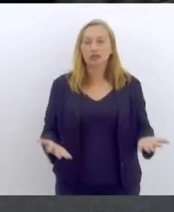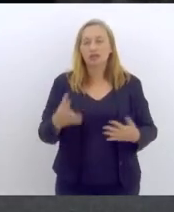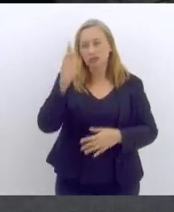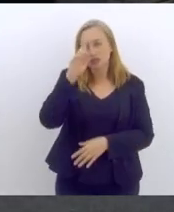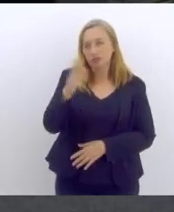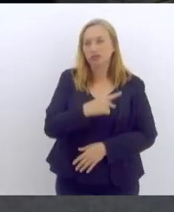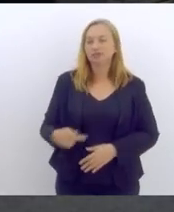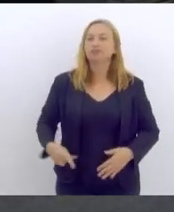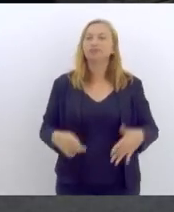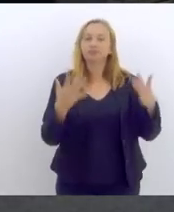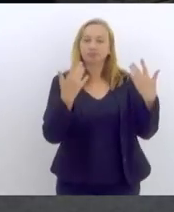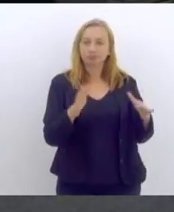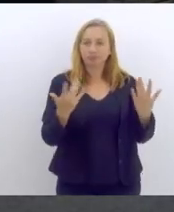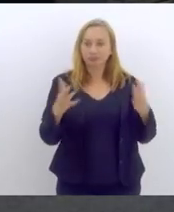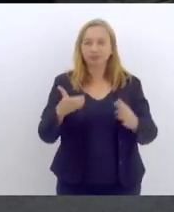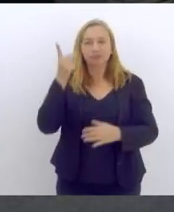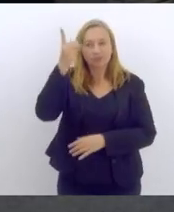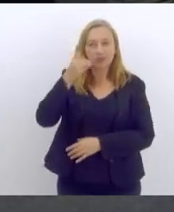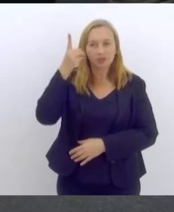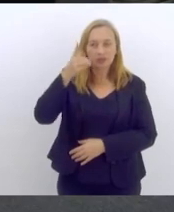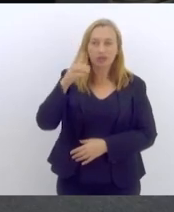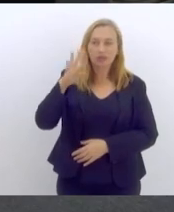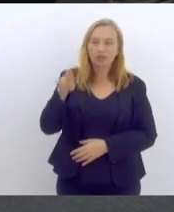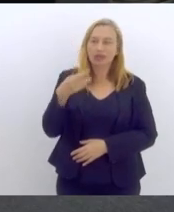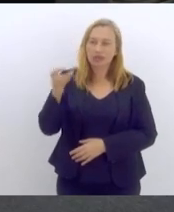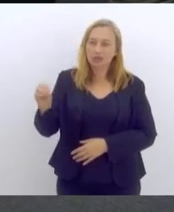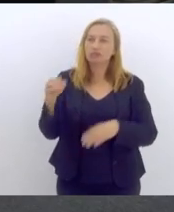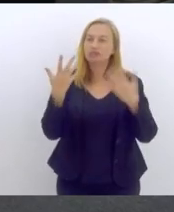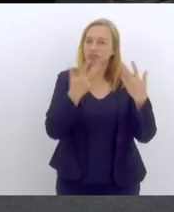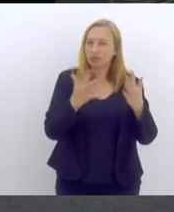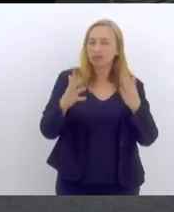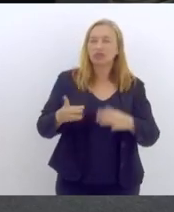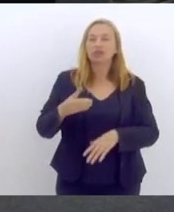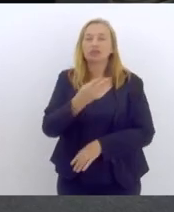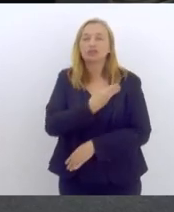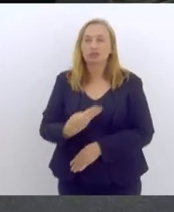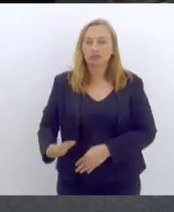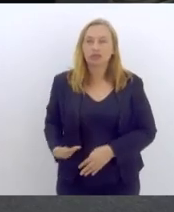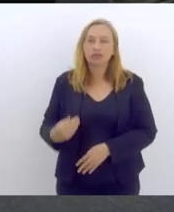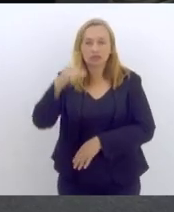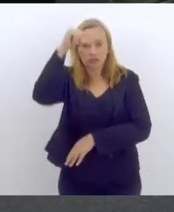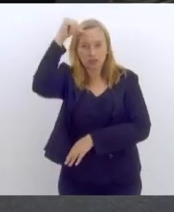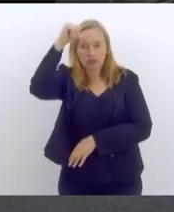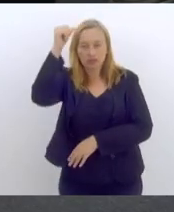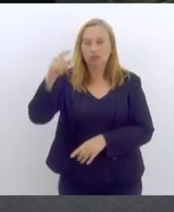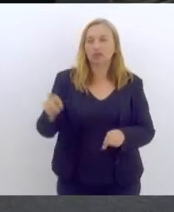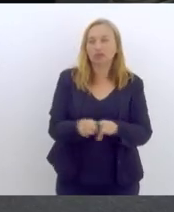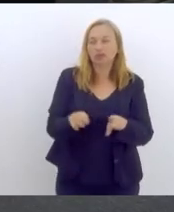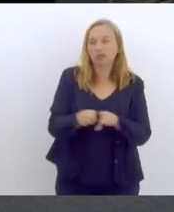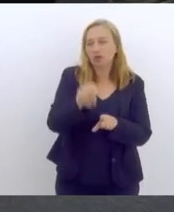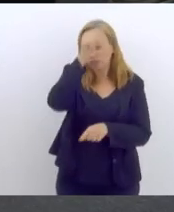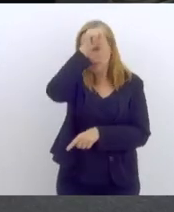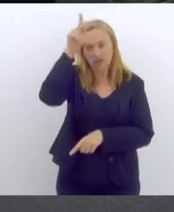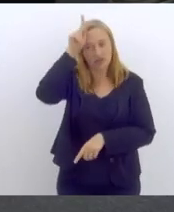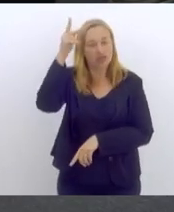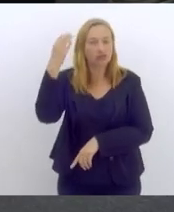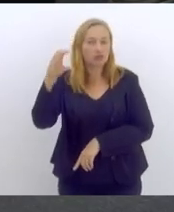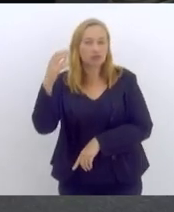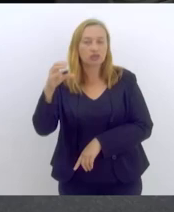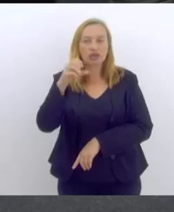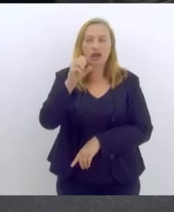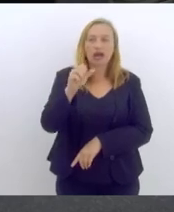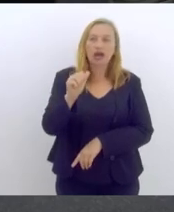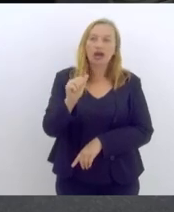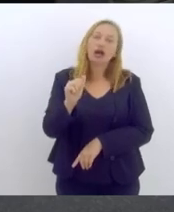de saudar o deputado Brazão, também parabenizar o governador Cláudio Castro e o prefeito da cidade de Niterói, Axel